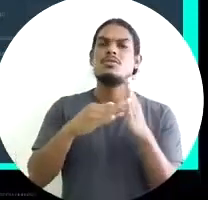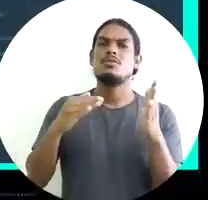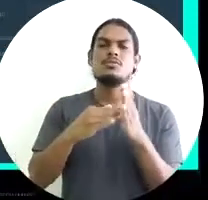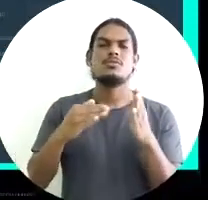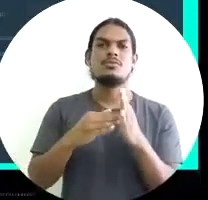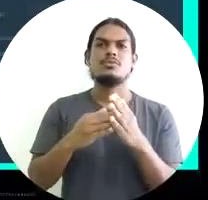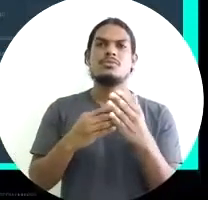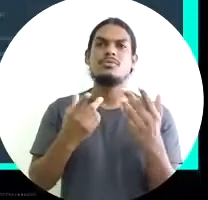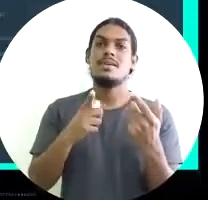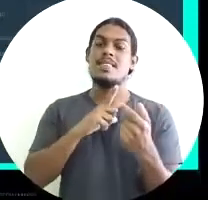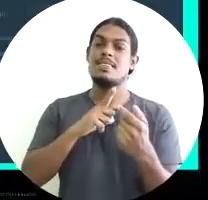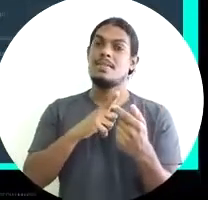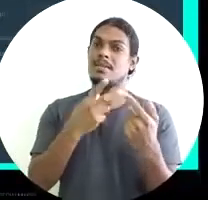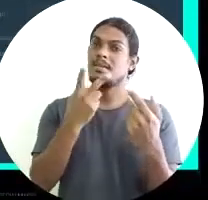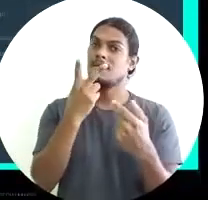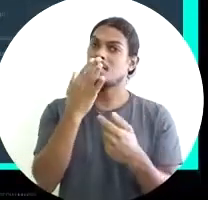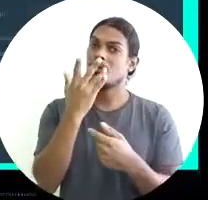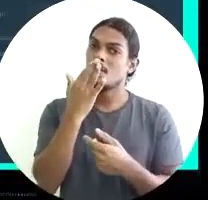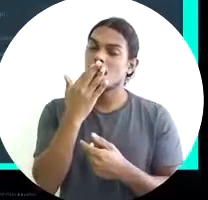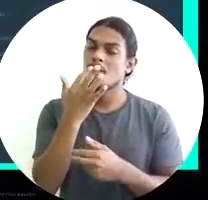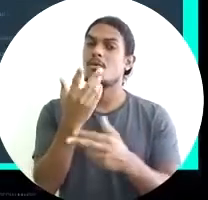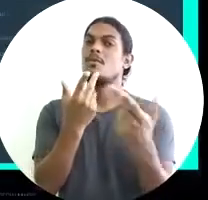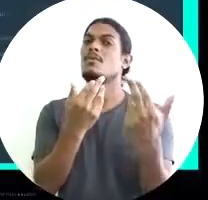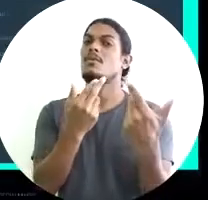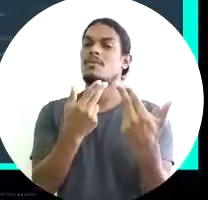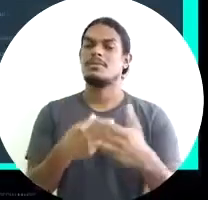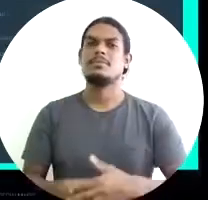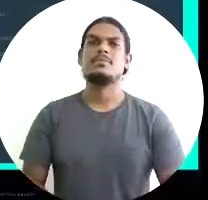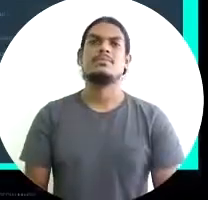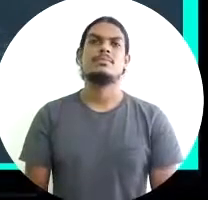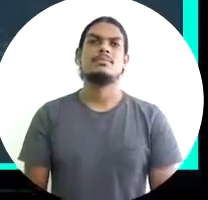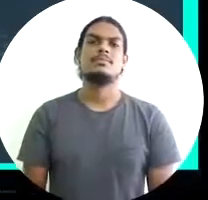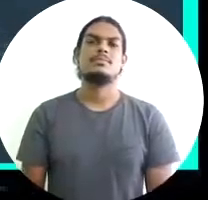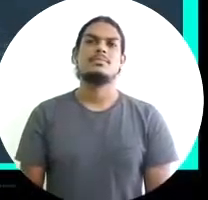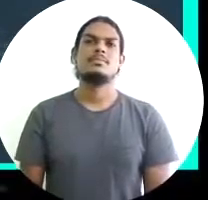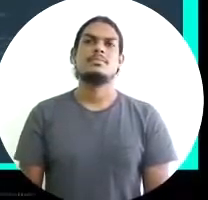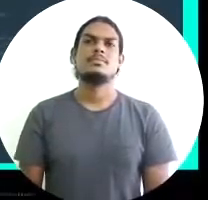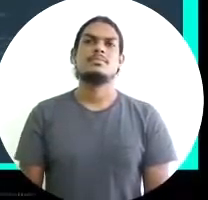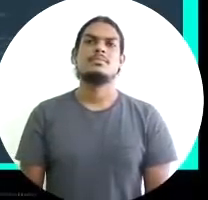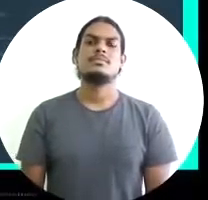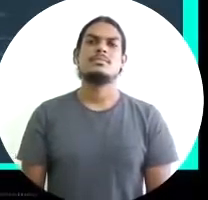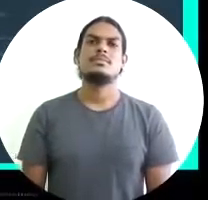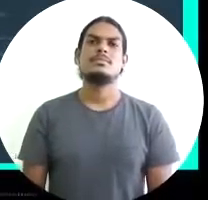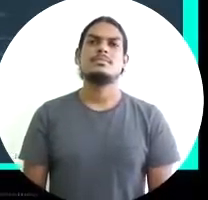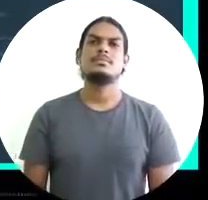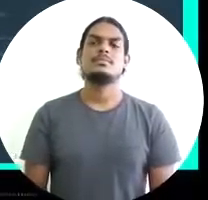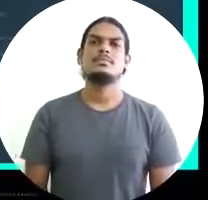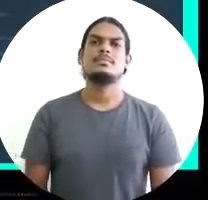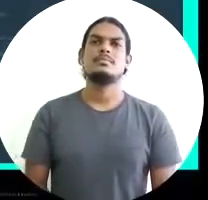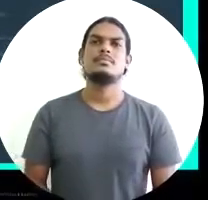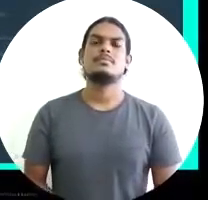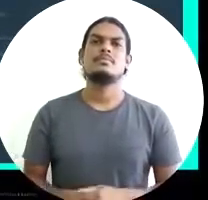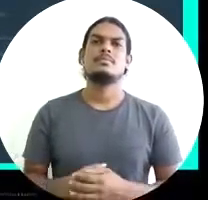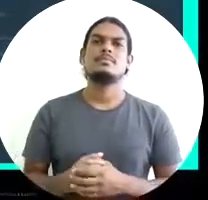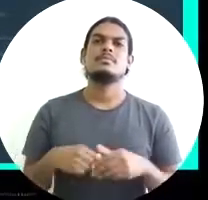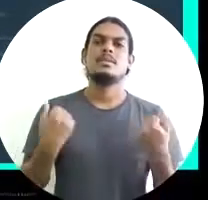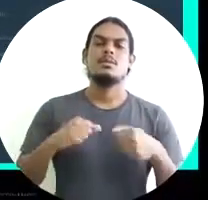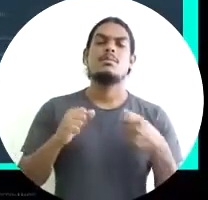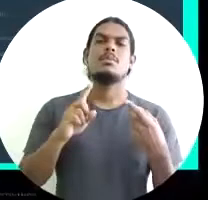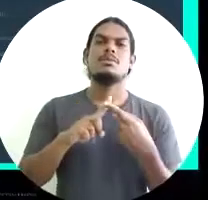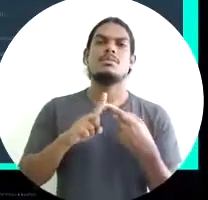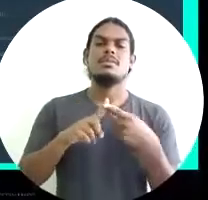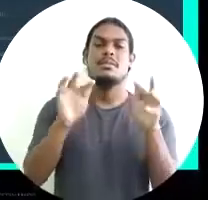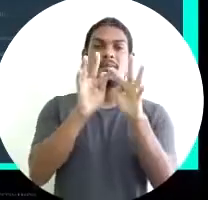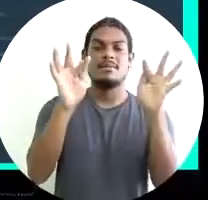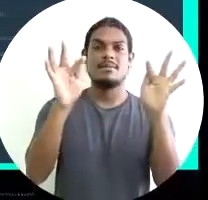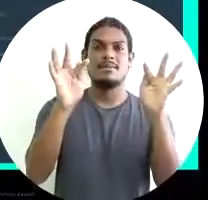a mesma cor, porque foi definido assim. A gente pode ser mais específico. A gente pode dizer que